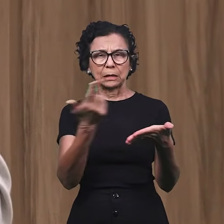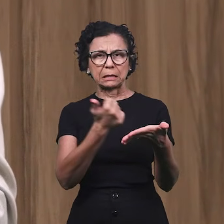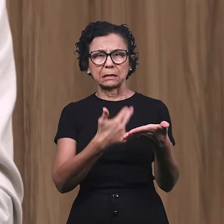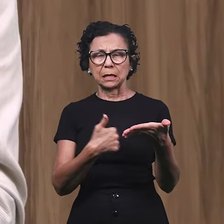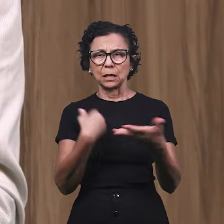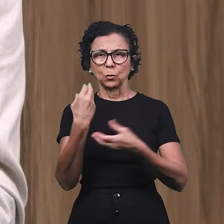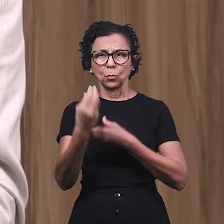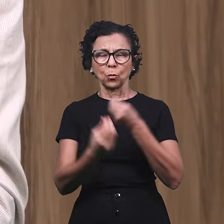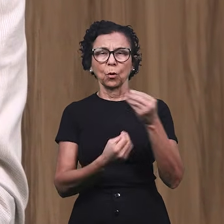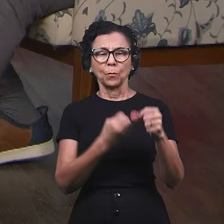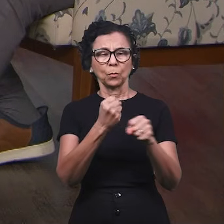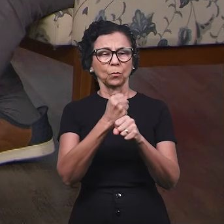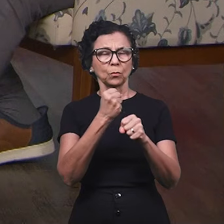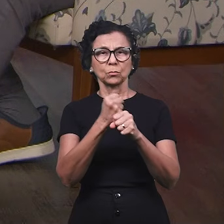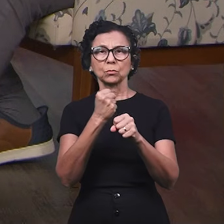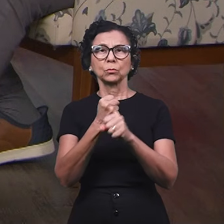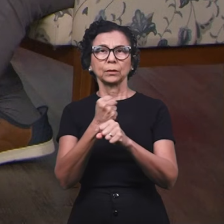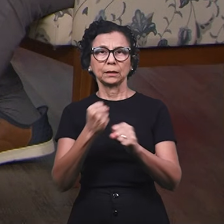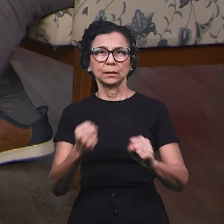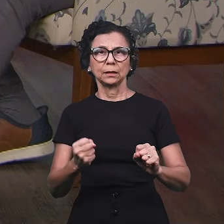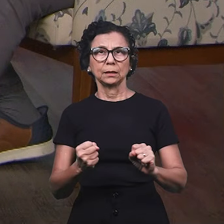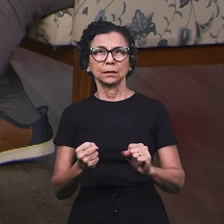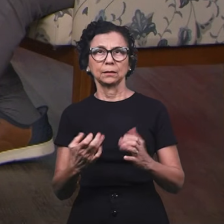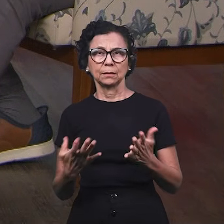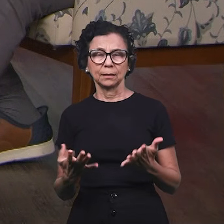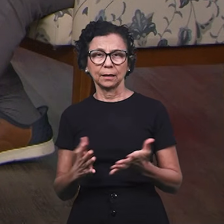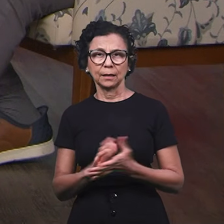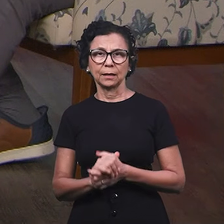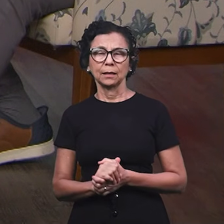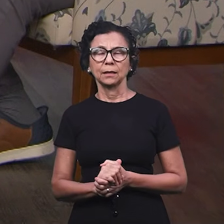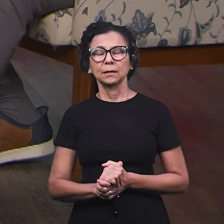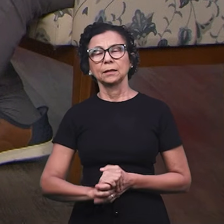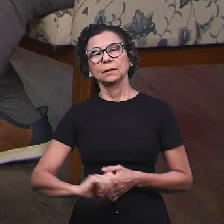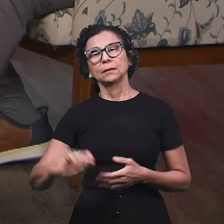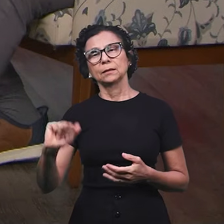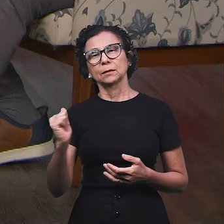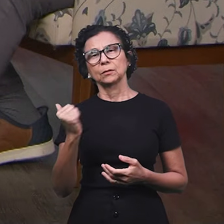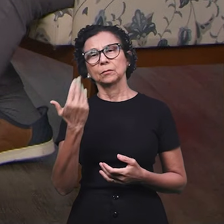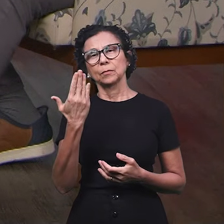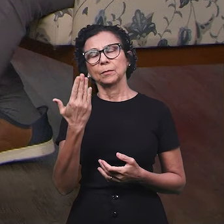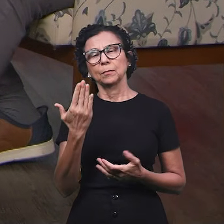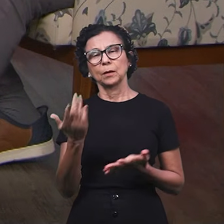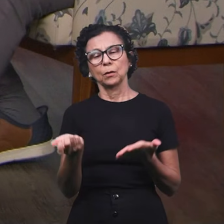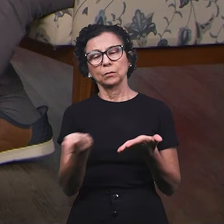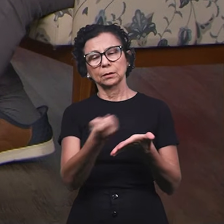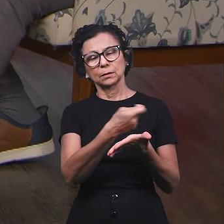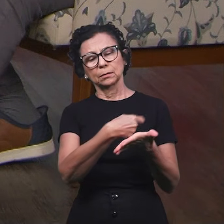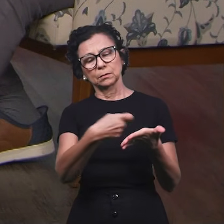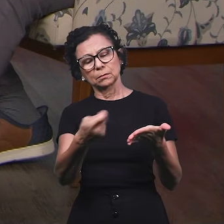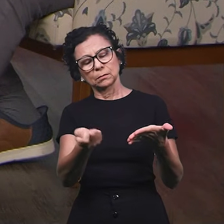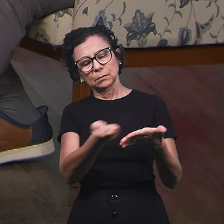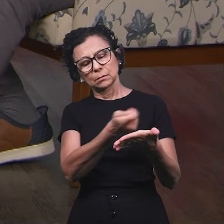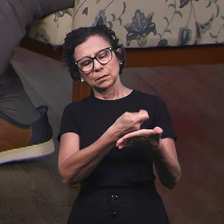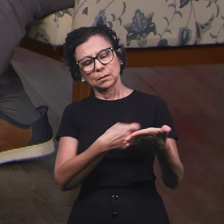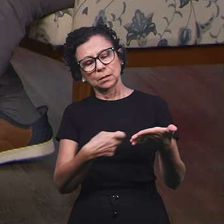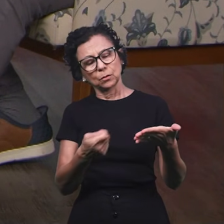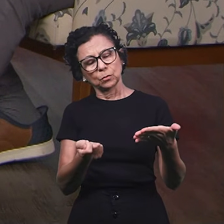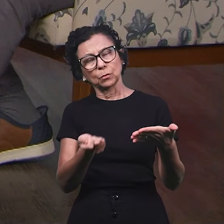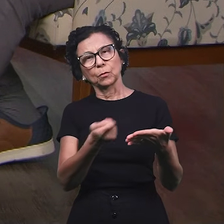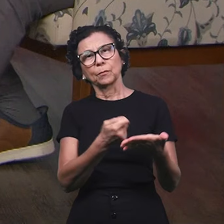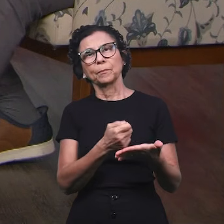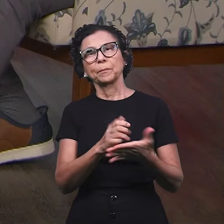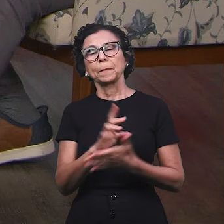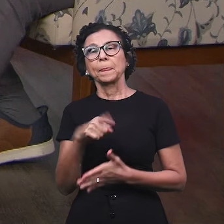aí. Ou seja, era feito a mão, a mão que riscou esse projeto. Aleluia. A mão que